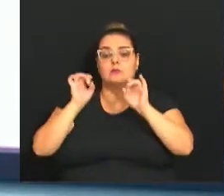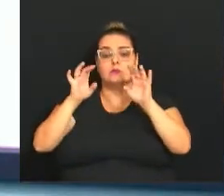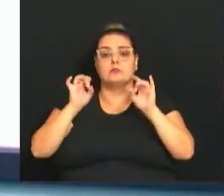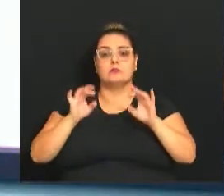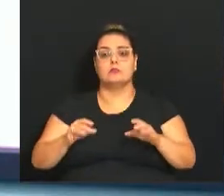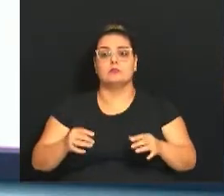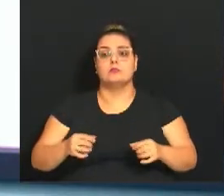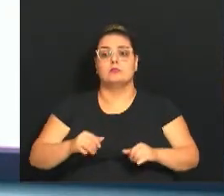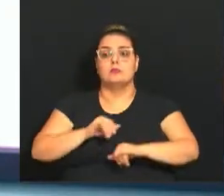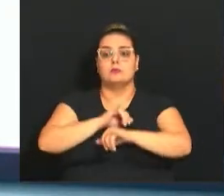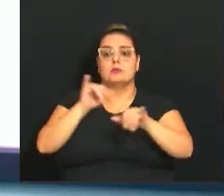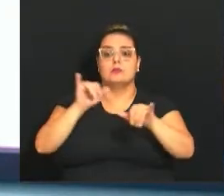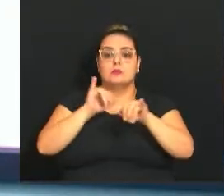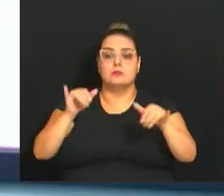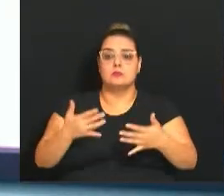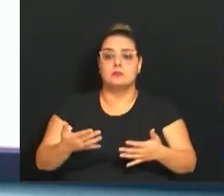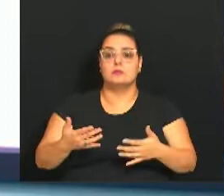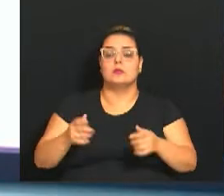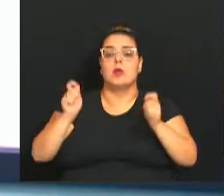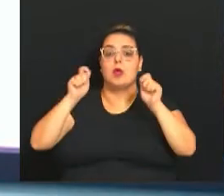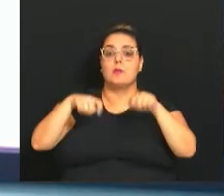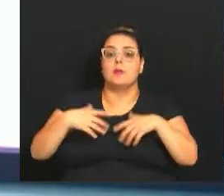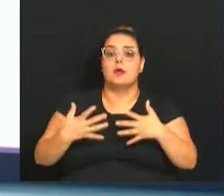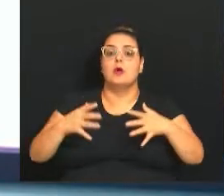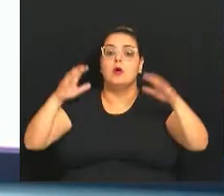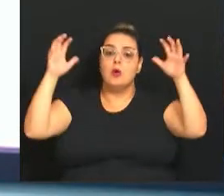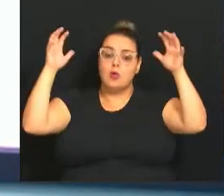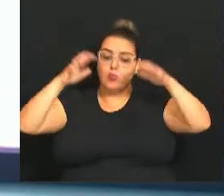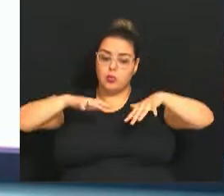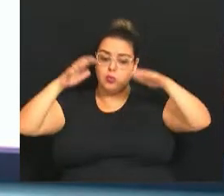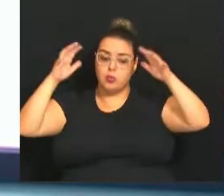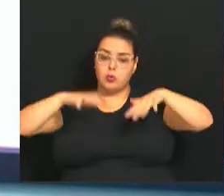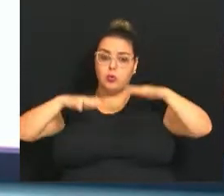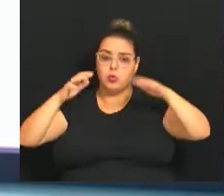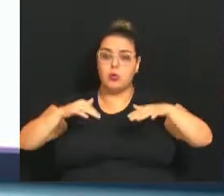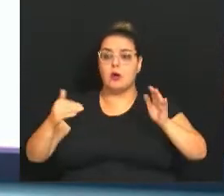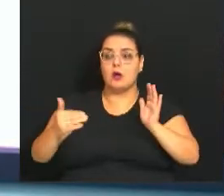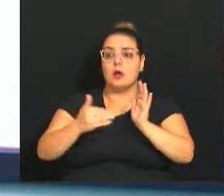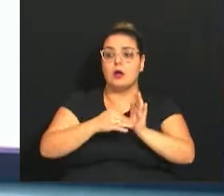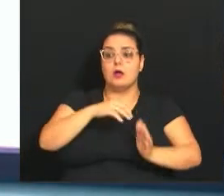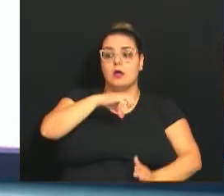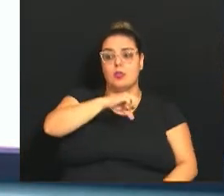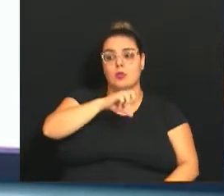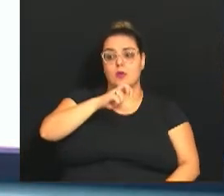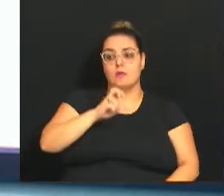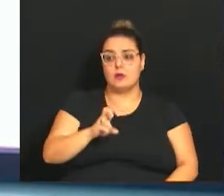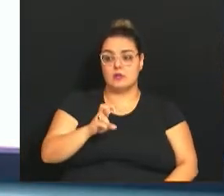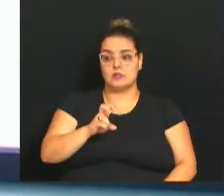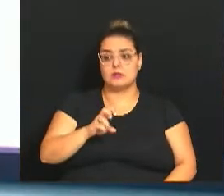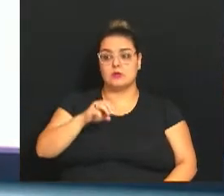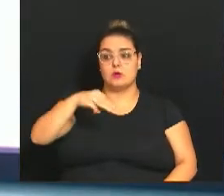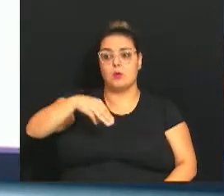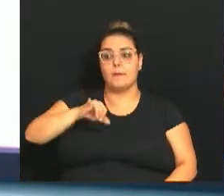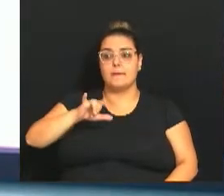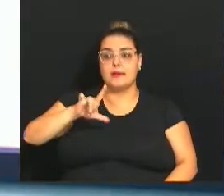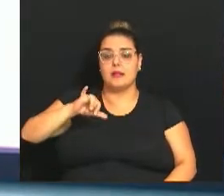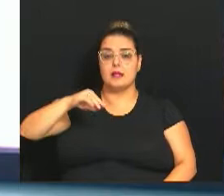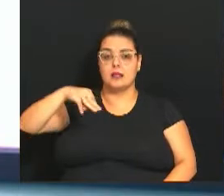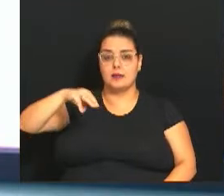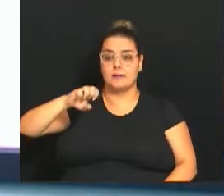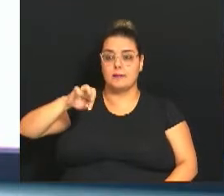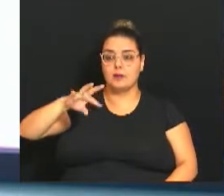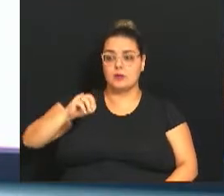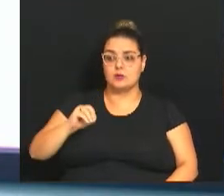prevê intervenções capazes de suportar chuvas de até 95 milímetros em 2 horas na primeira etapa e de